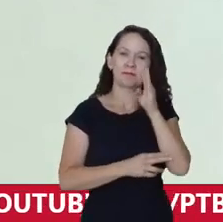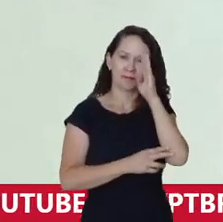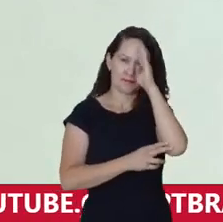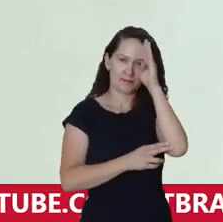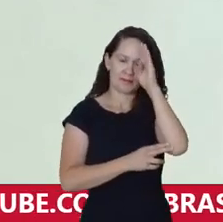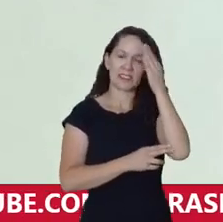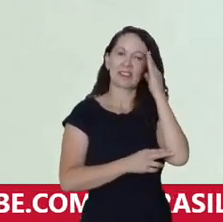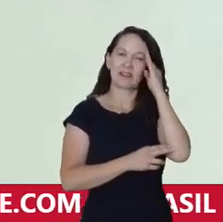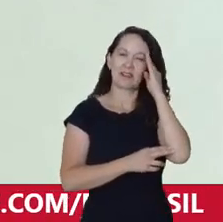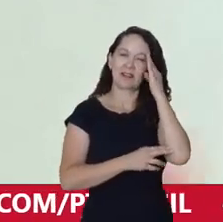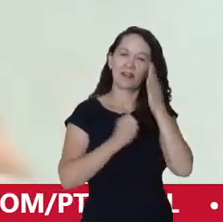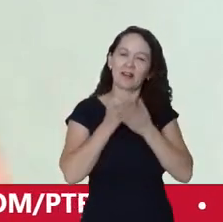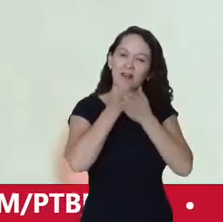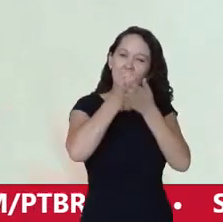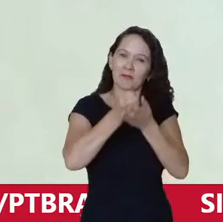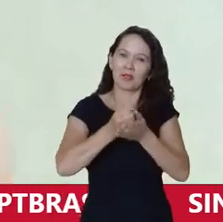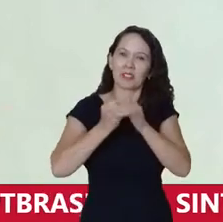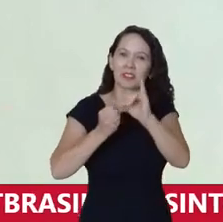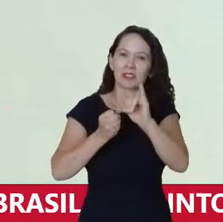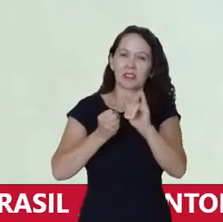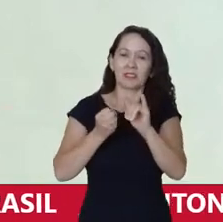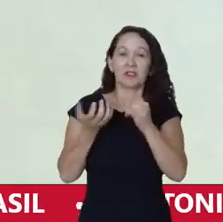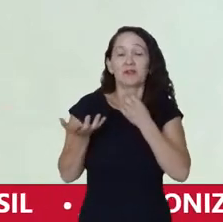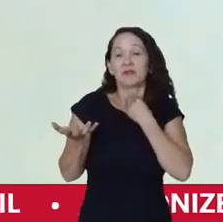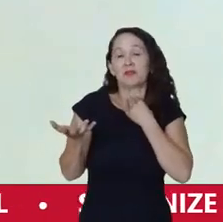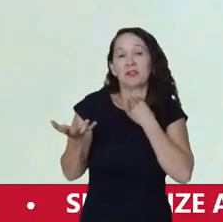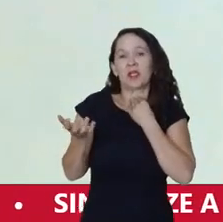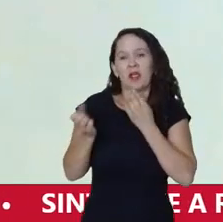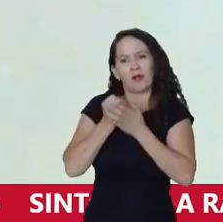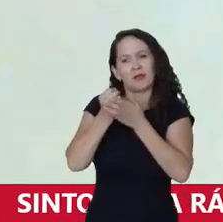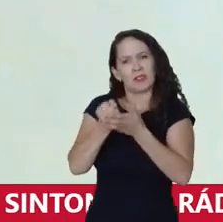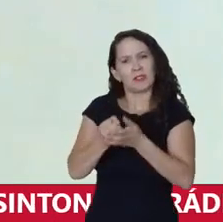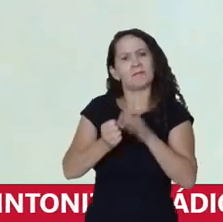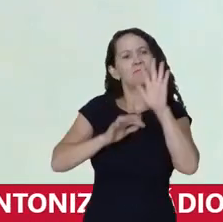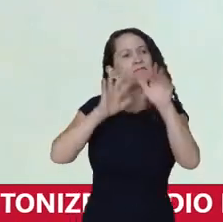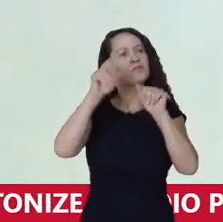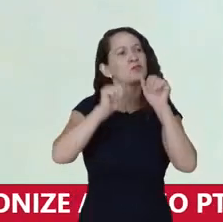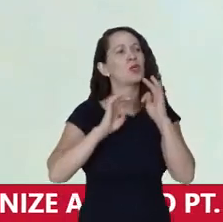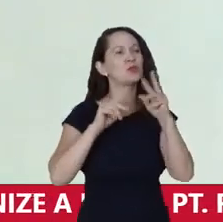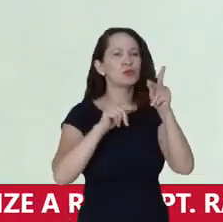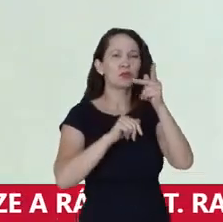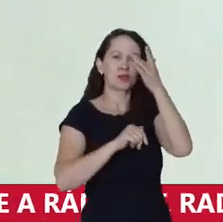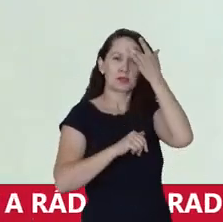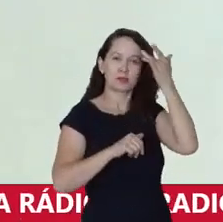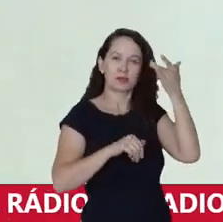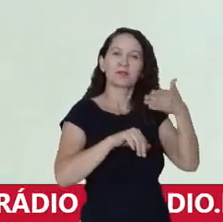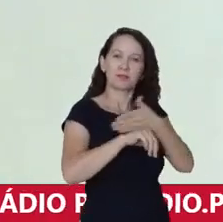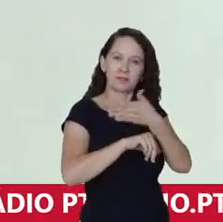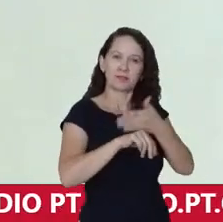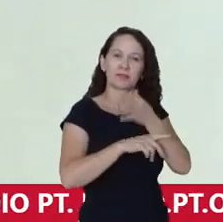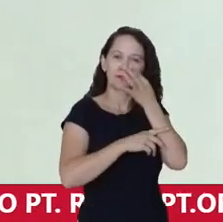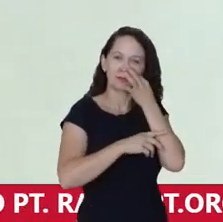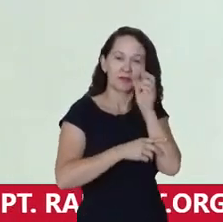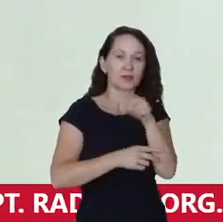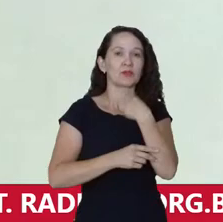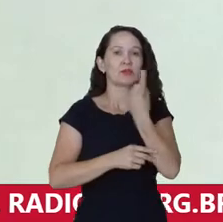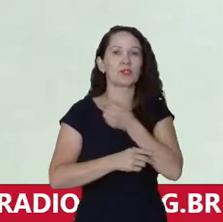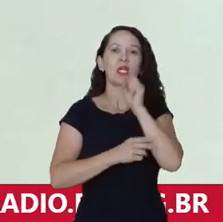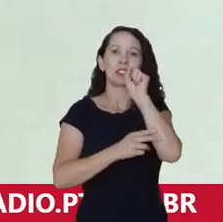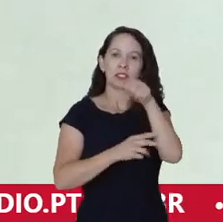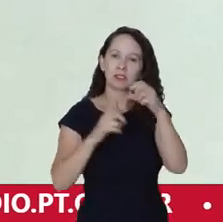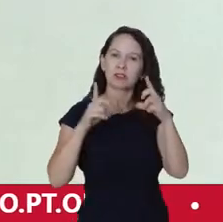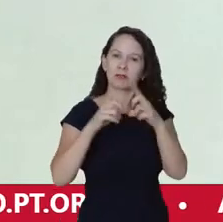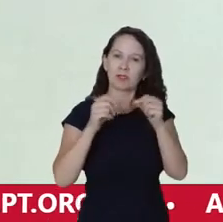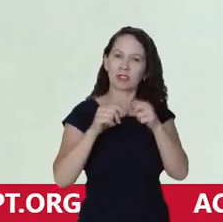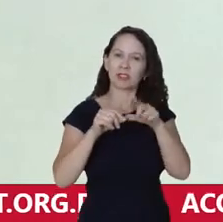principalmente compreender e apoiar, se não puder ir fazer. Então, tem uma chamada para que todos compareçam amanhã. Nós estamos, sim, Brasília